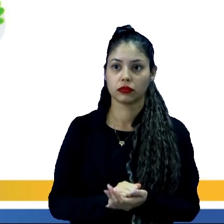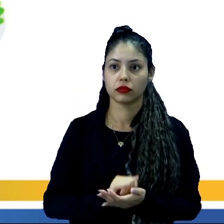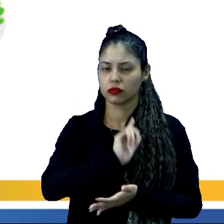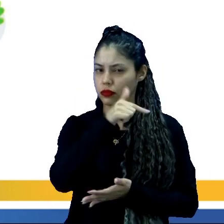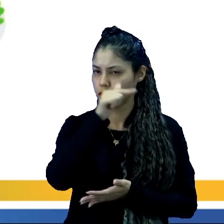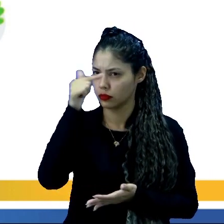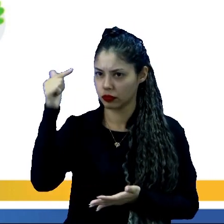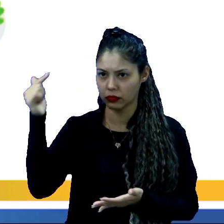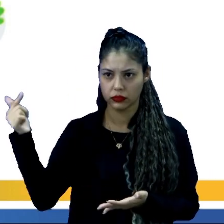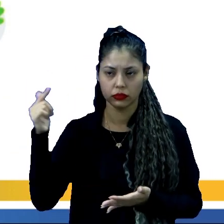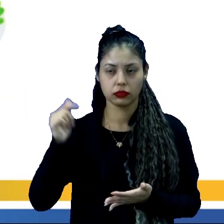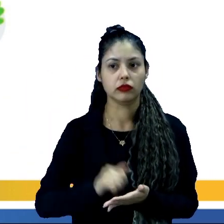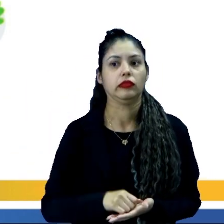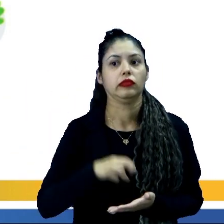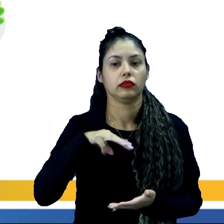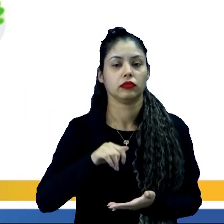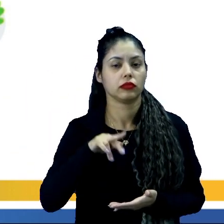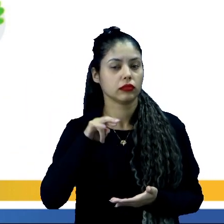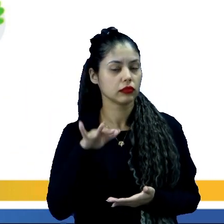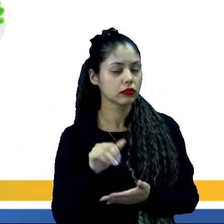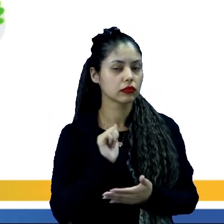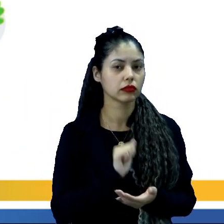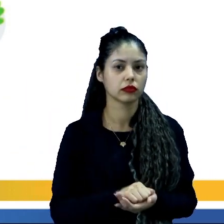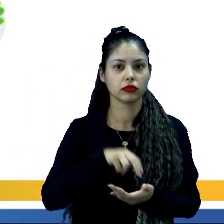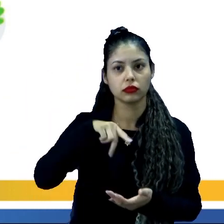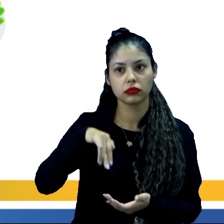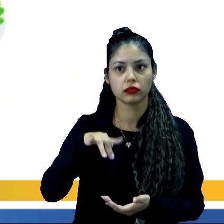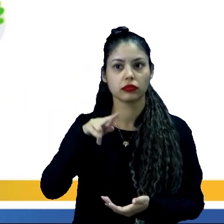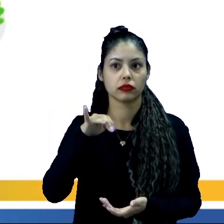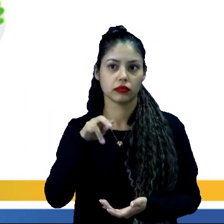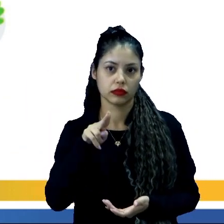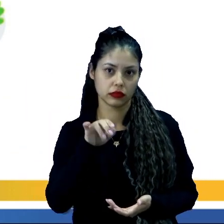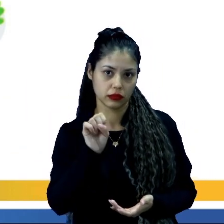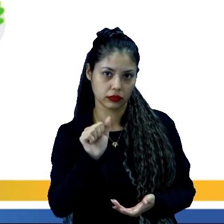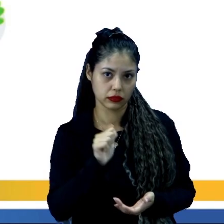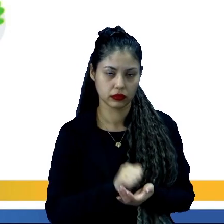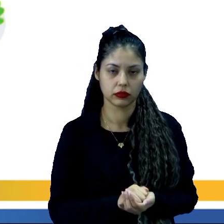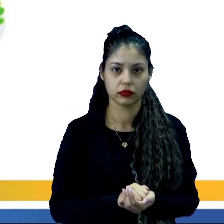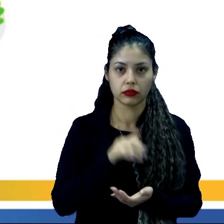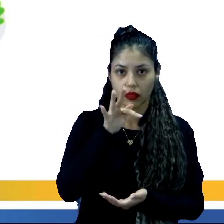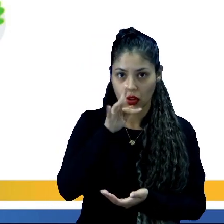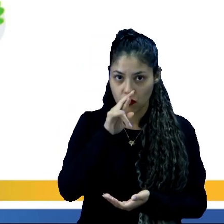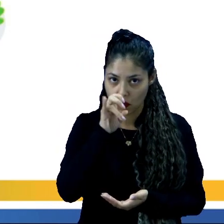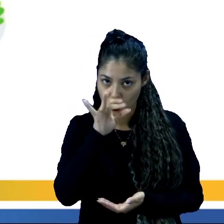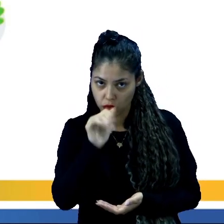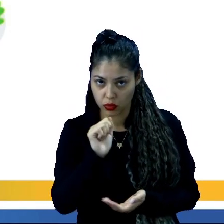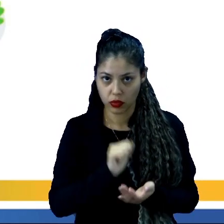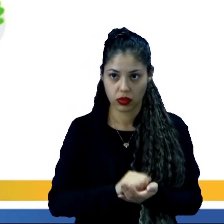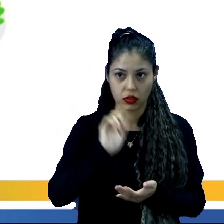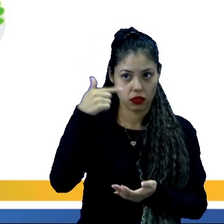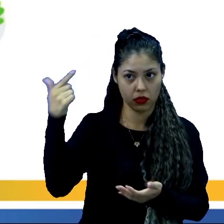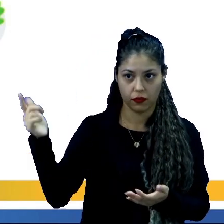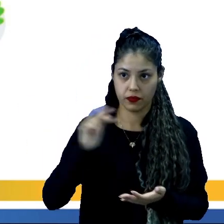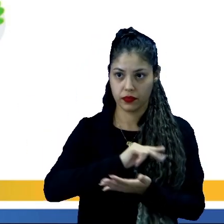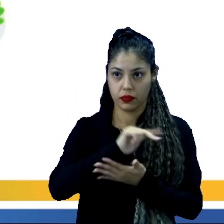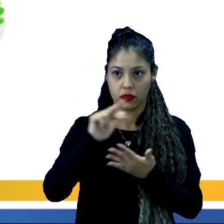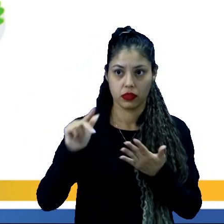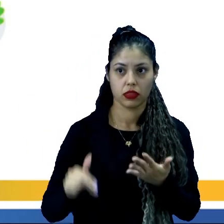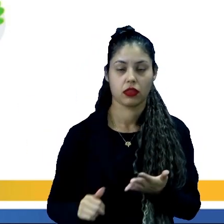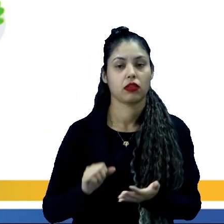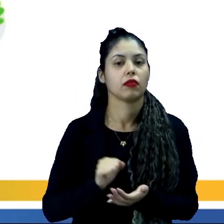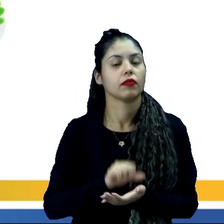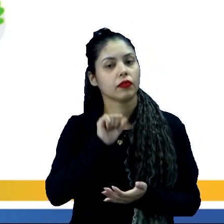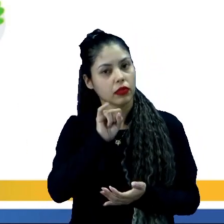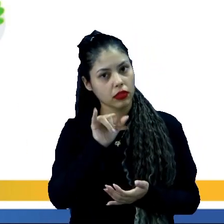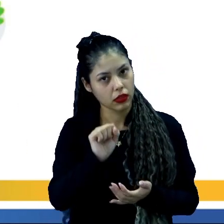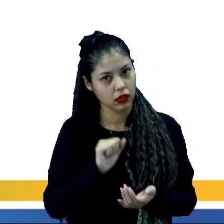iodo, o potássio, né, o magnésio, o manganês, o fósforo, o zinco, o cobalto. A gente tem vários